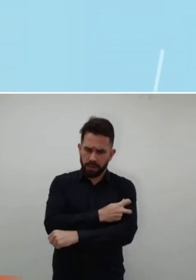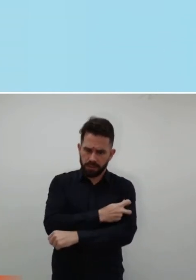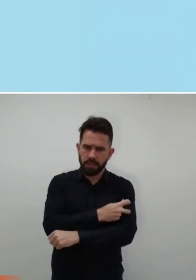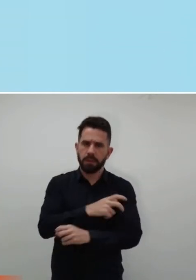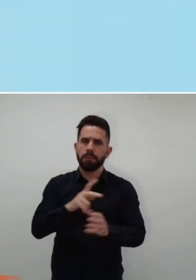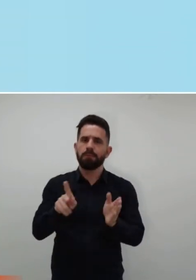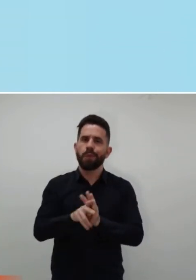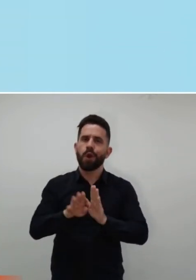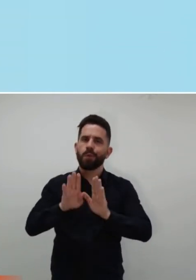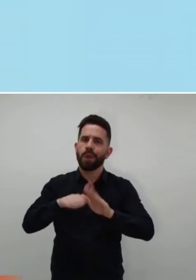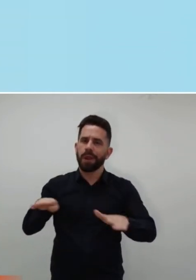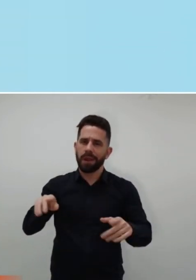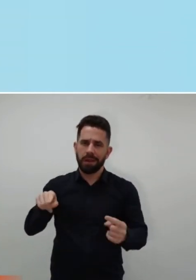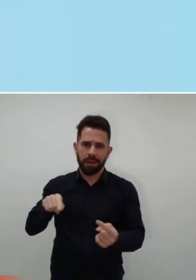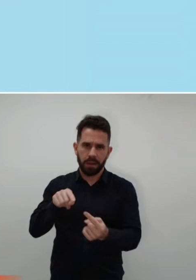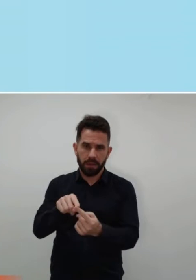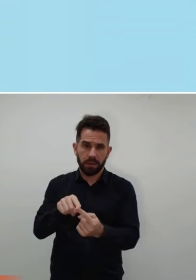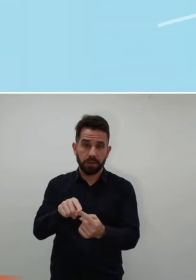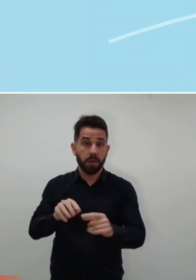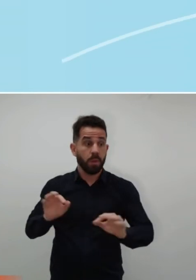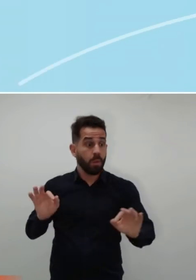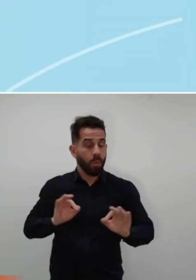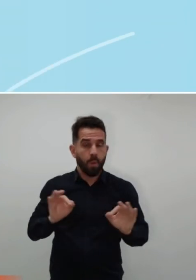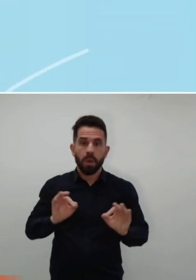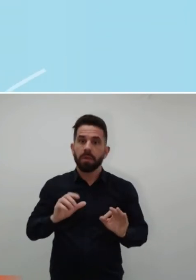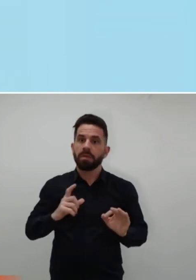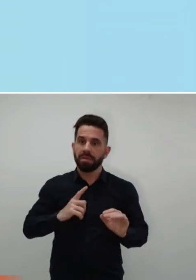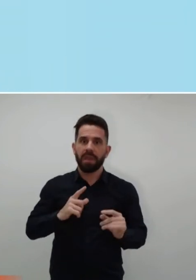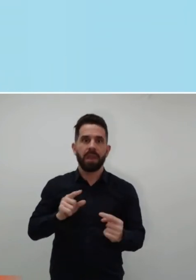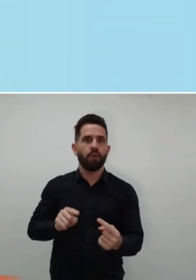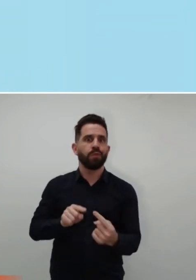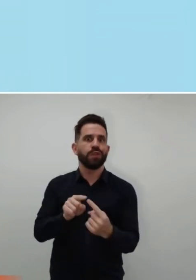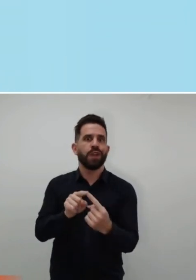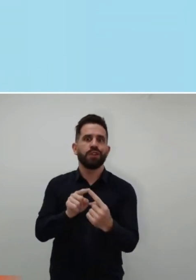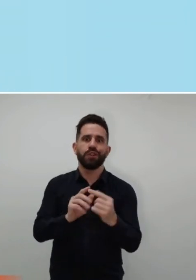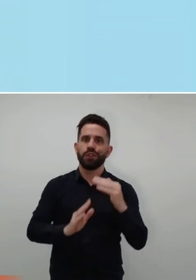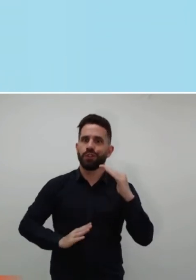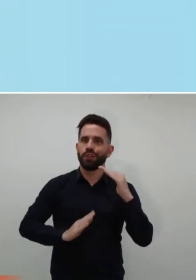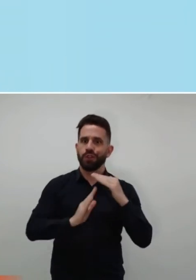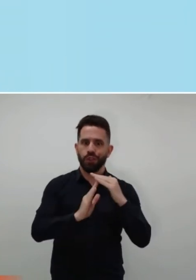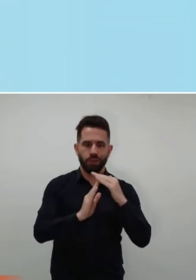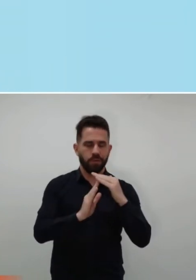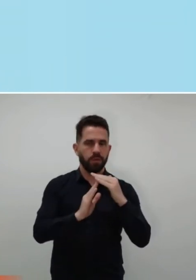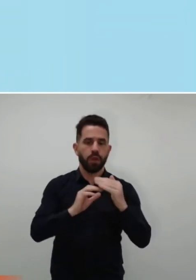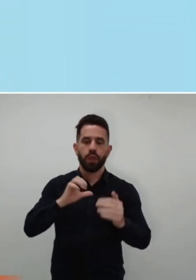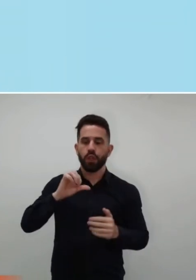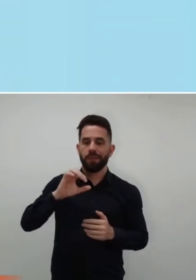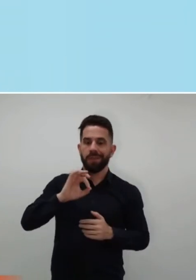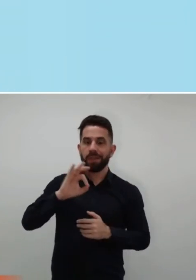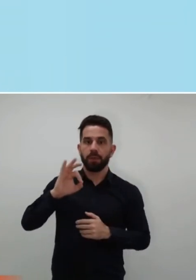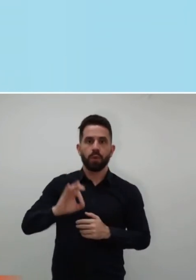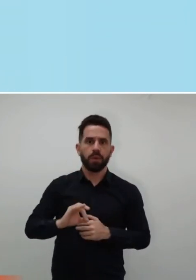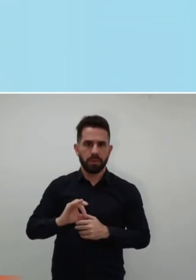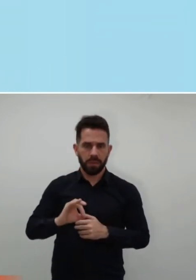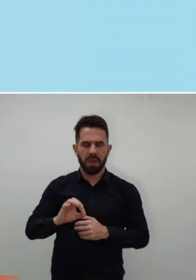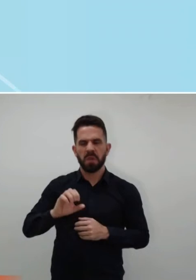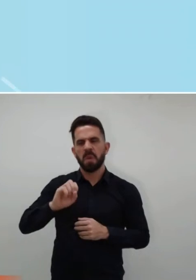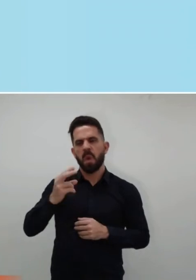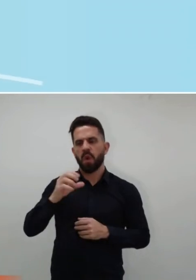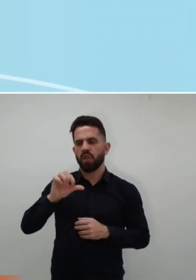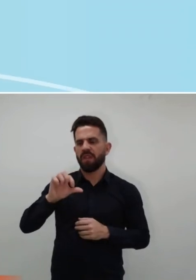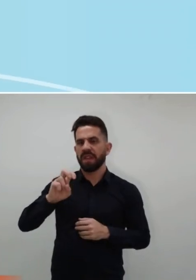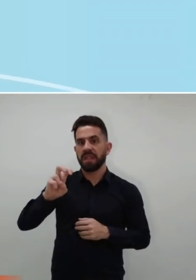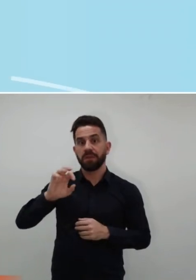crianças, nenhuma atingiu a meta federal de ter pelo menos 90% ou 95% do